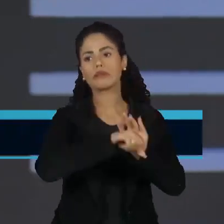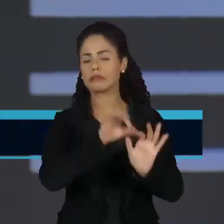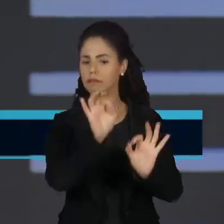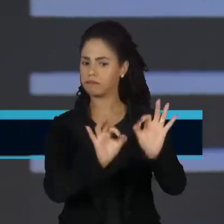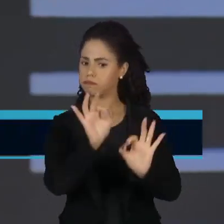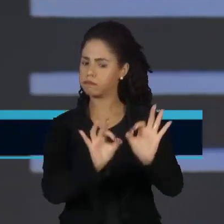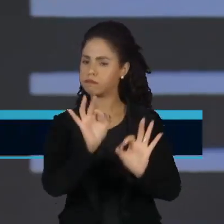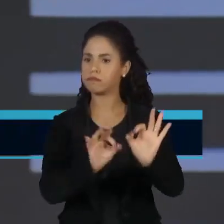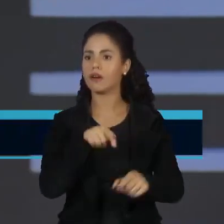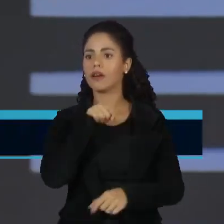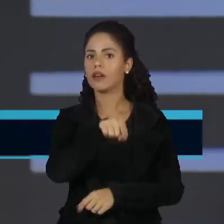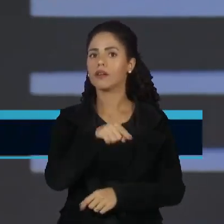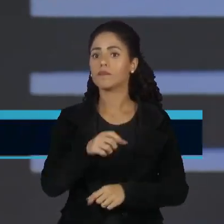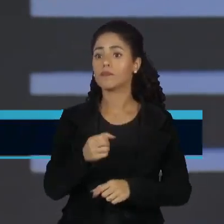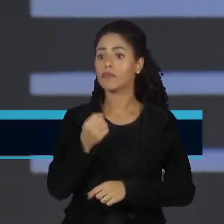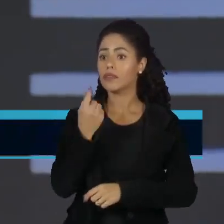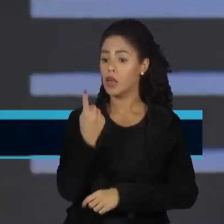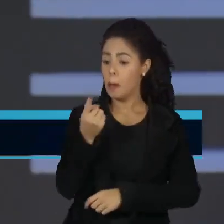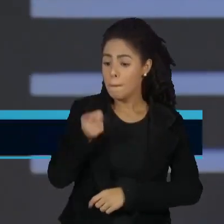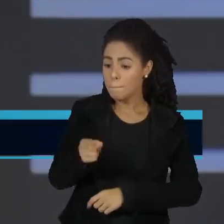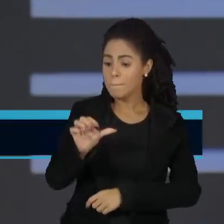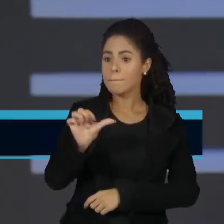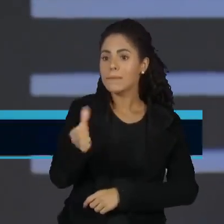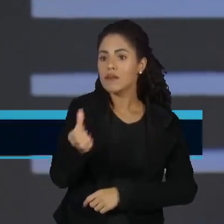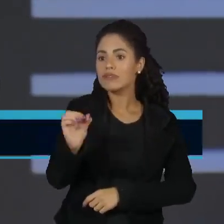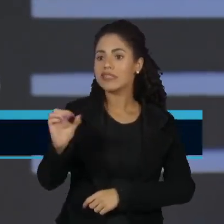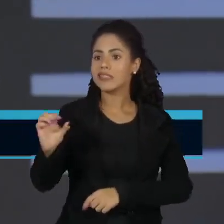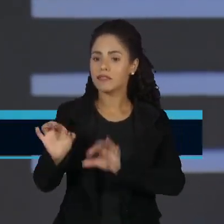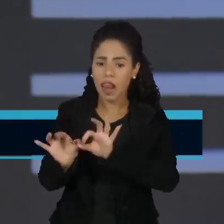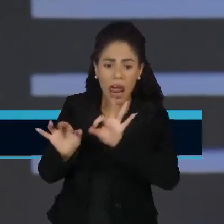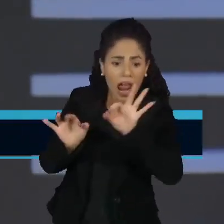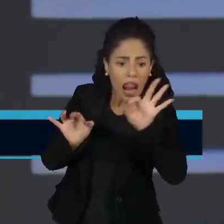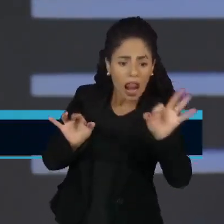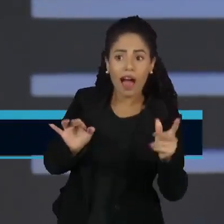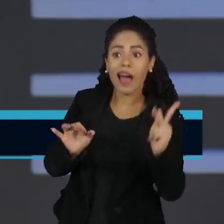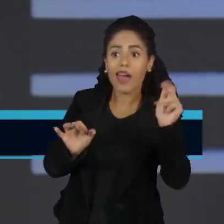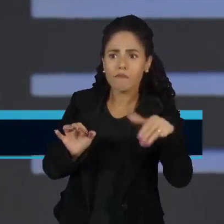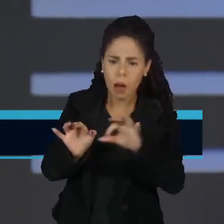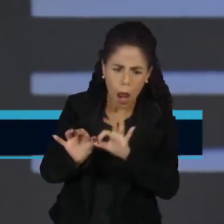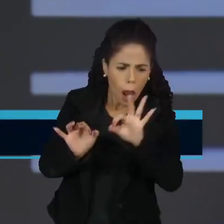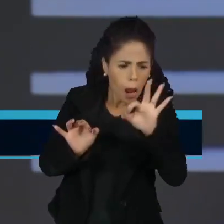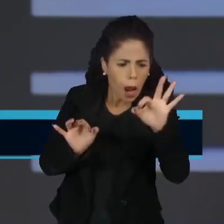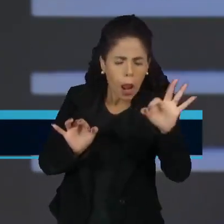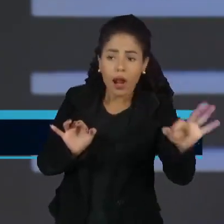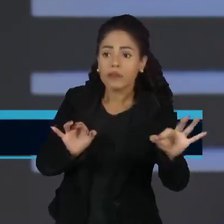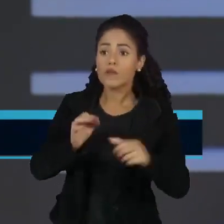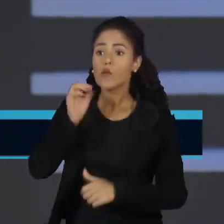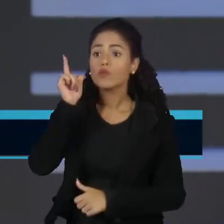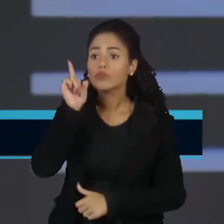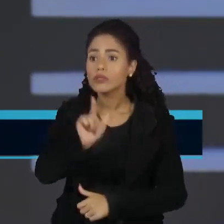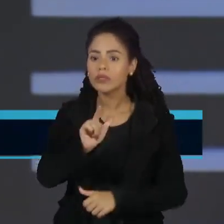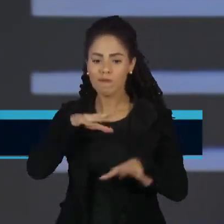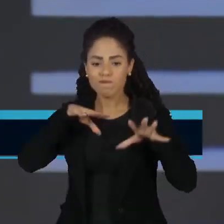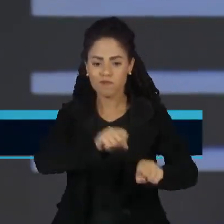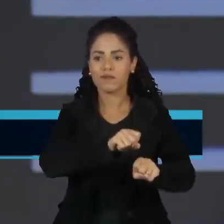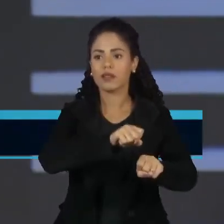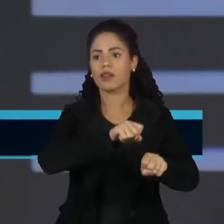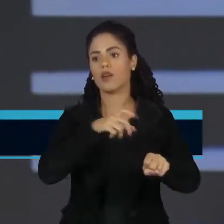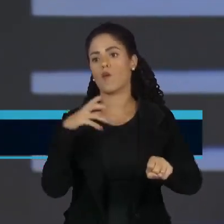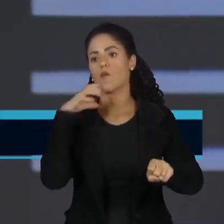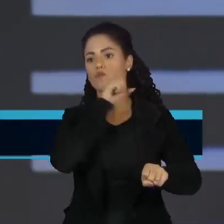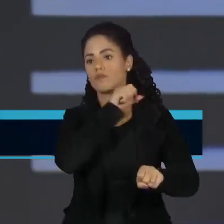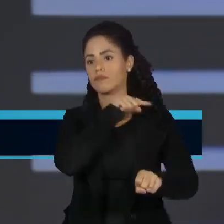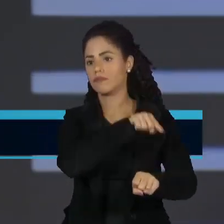mal para esse país. Eles saíram 1.600 quilômetros, foram pelo mar, desceram e louve-se a captura deles pelo